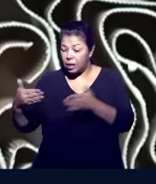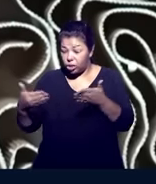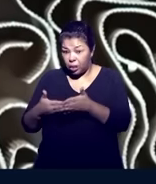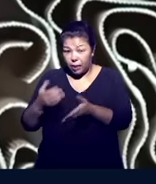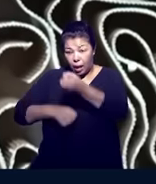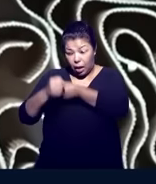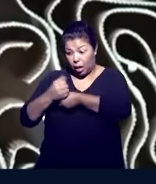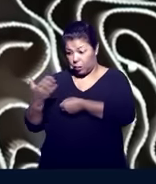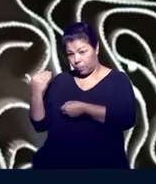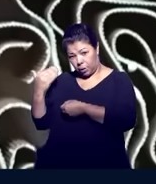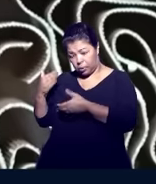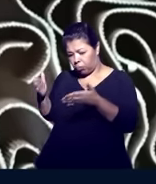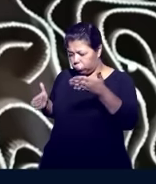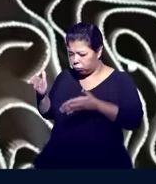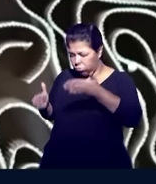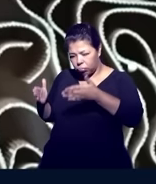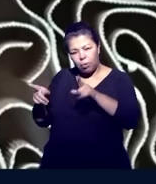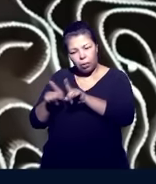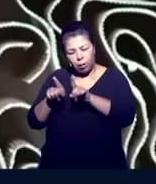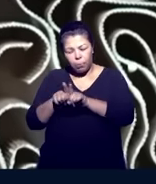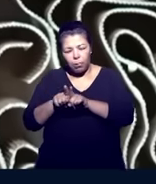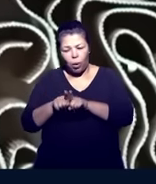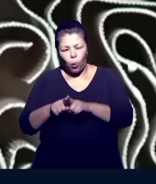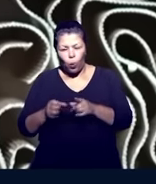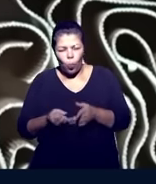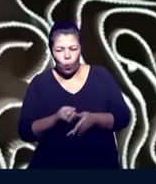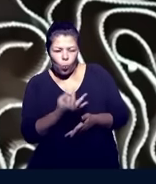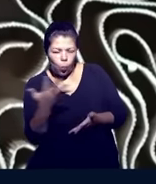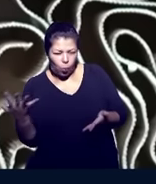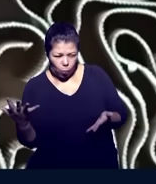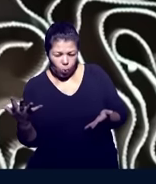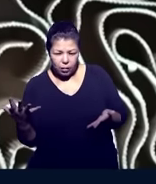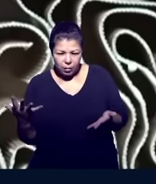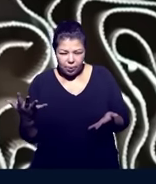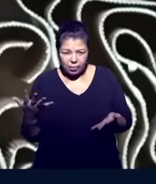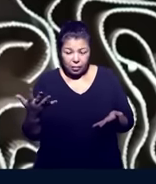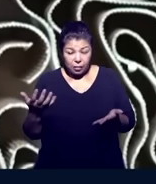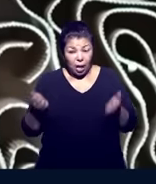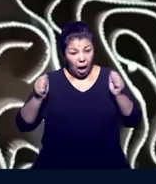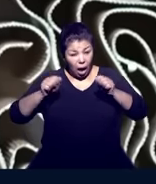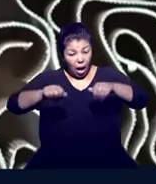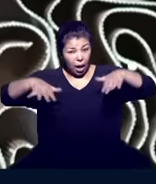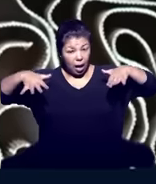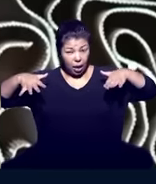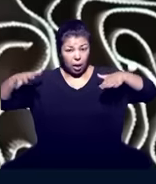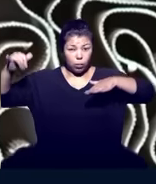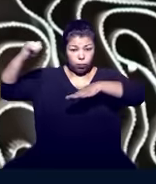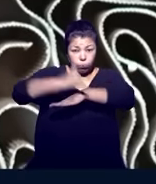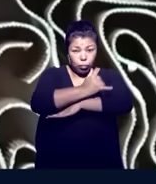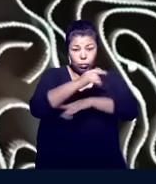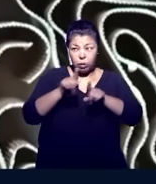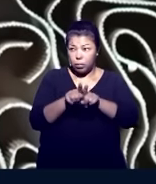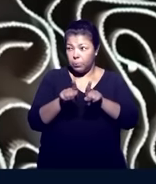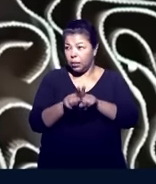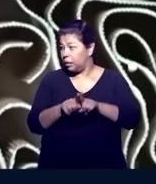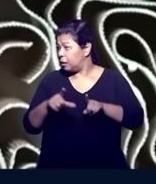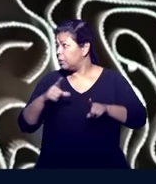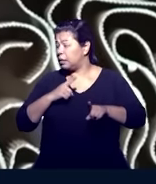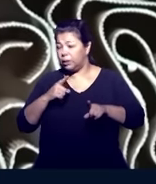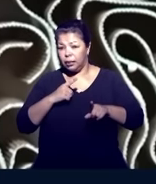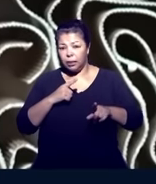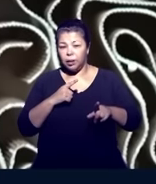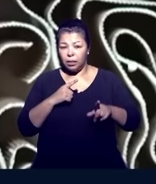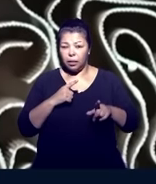investimento privado hoje por exemplo quase quase todos os aeroportos do Brasil São concessões privada os operadores são empresas privadas que